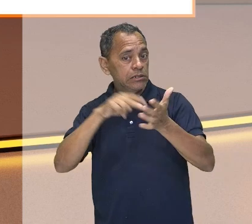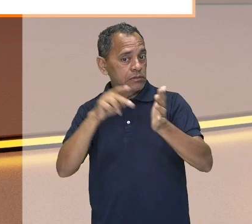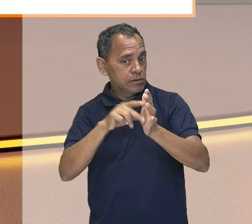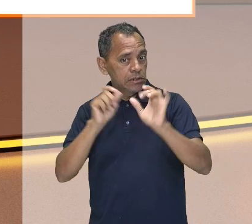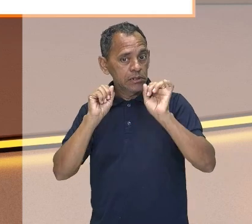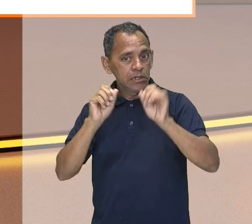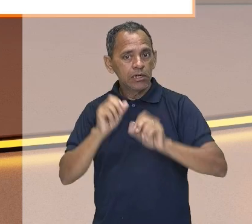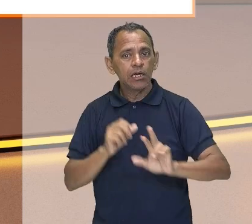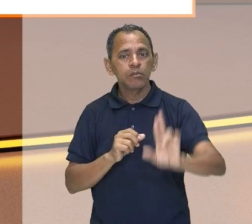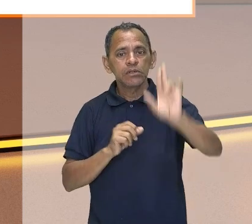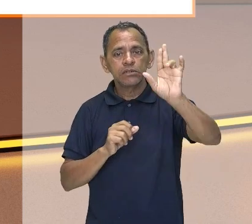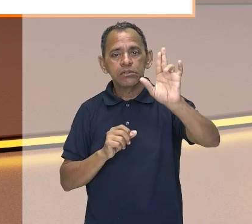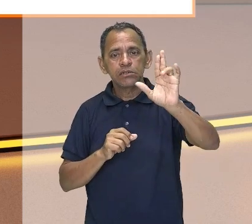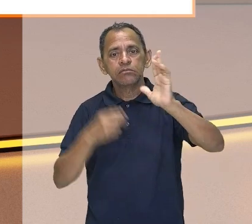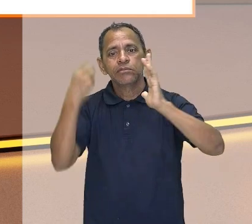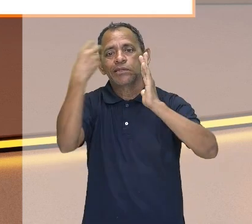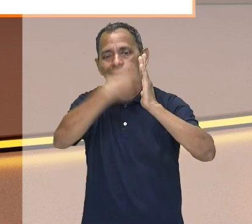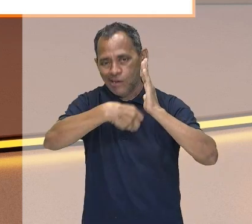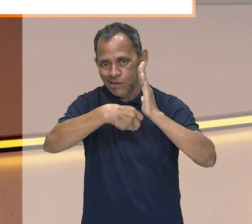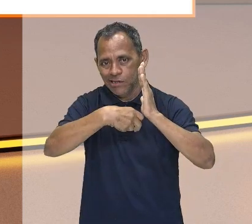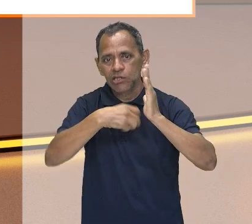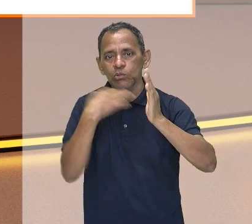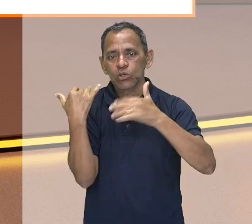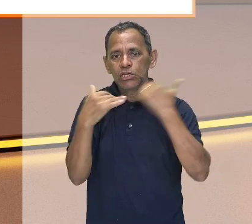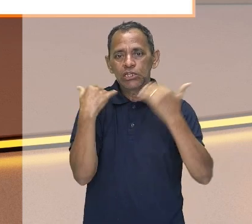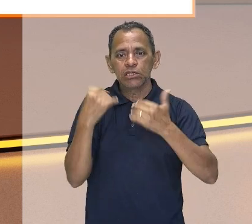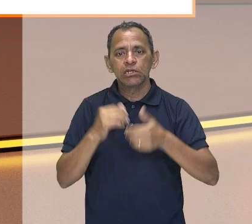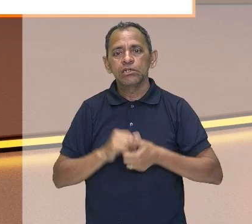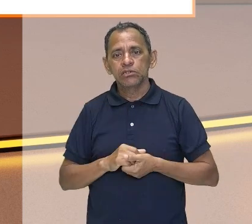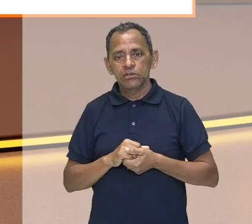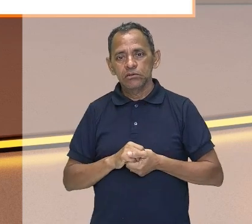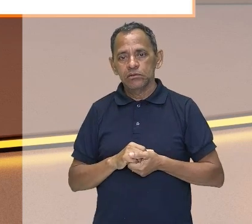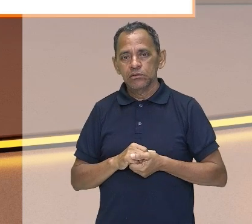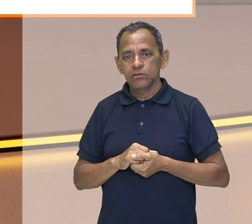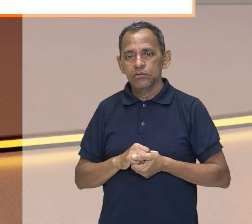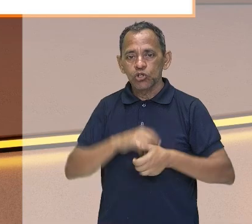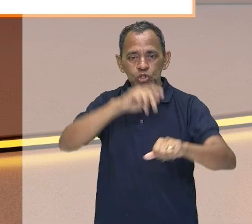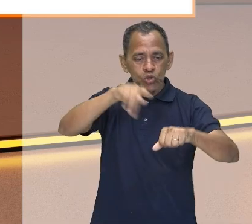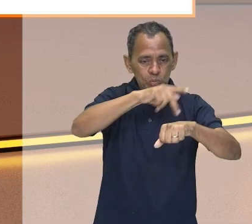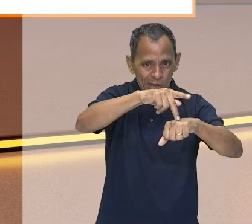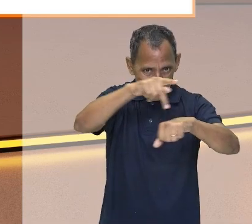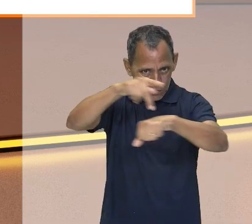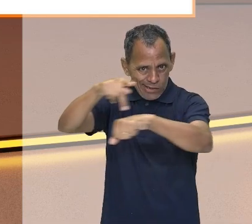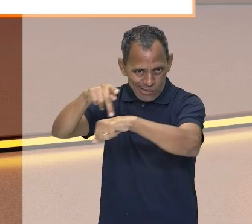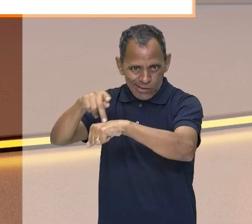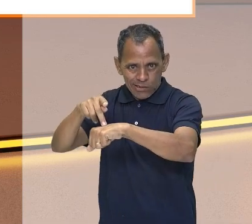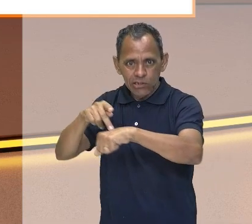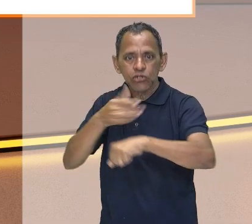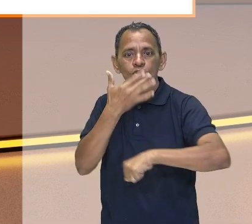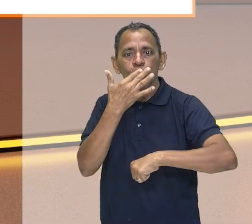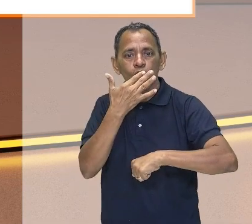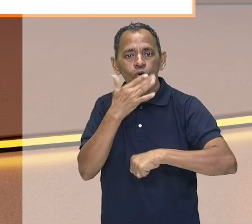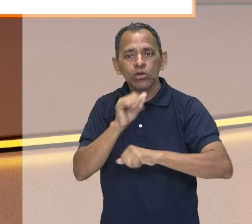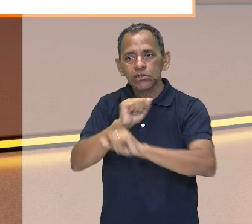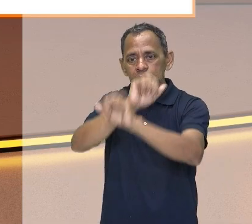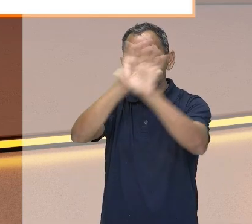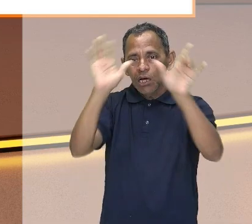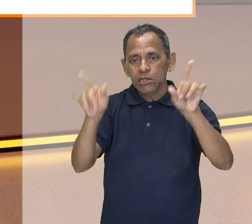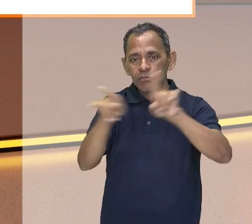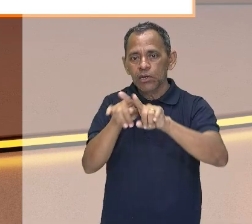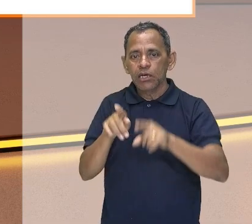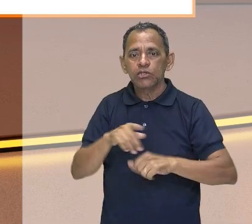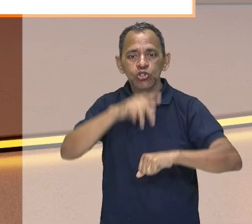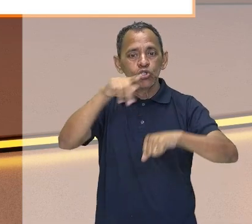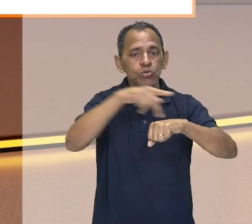representam ali a taxa bruta de mortalidade. Então, quanto os países pintados ali em um tom clarinho, né, são aqueles países